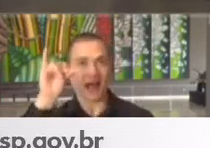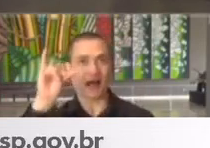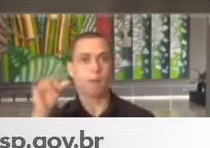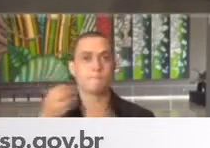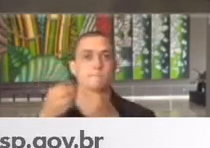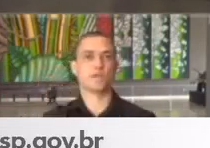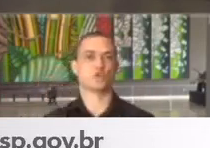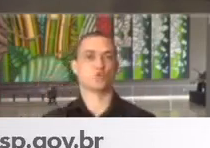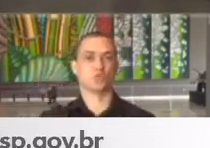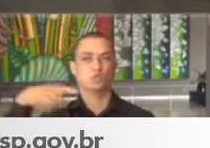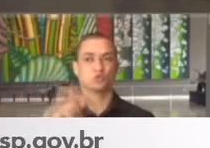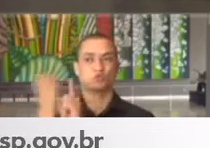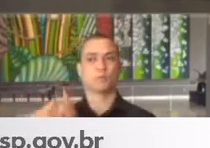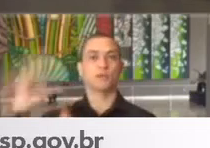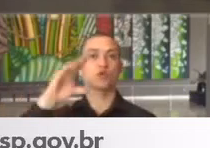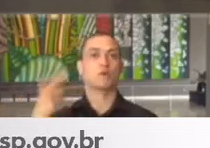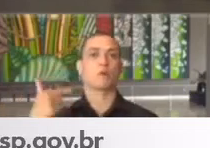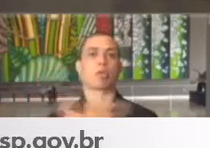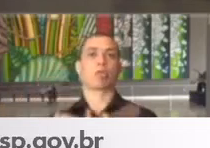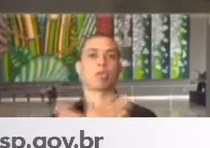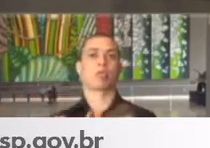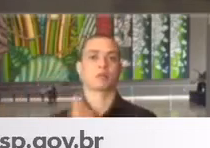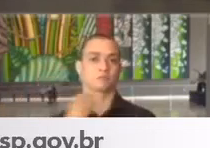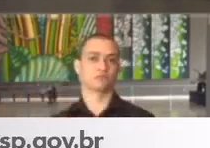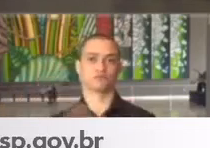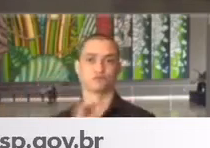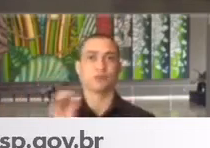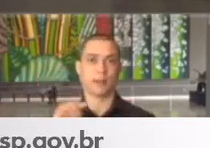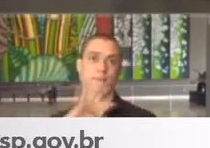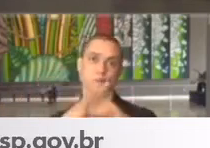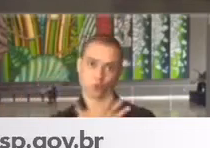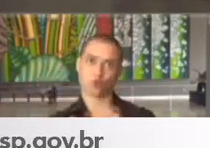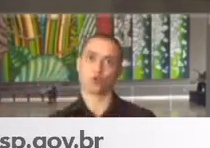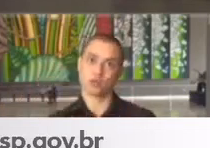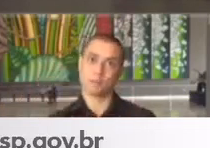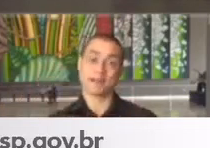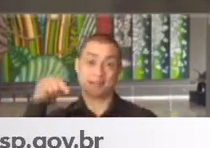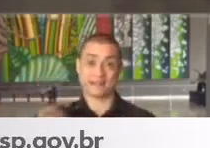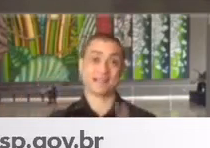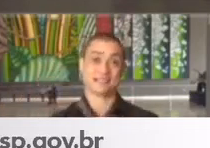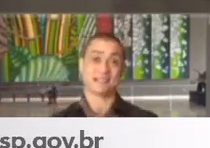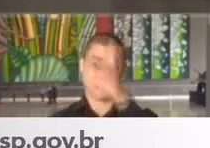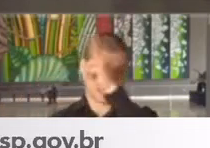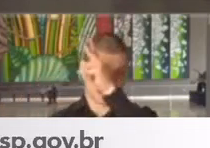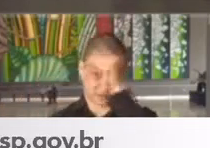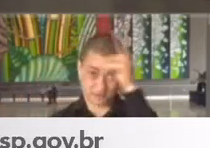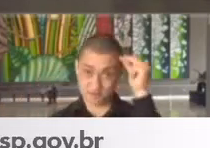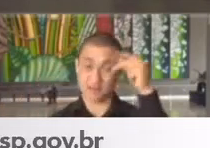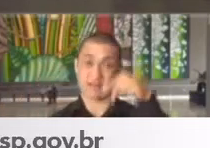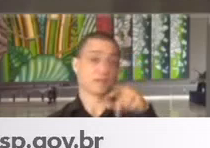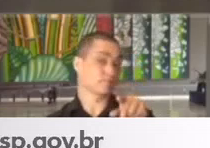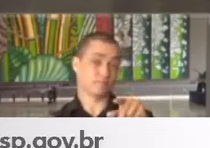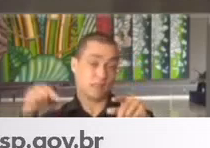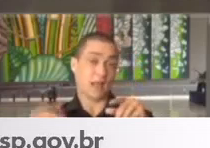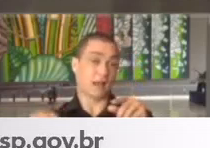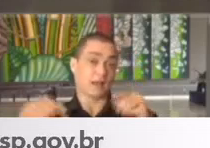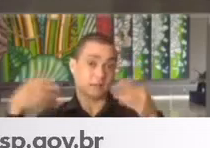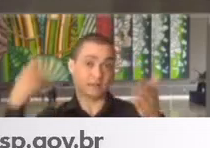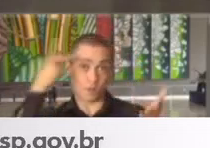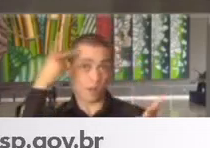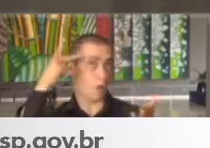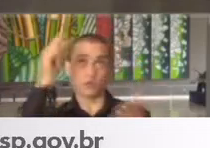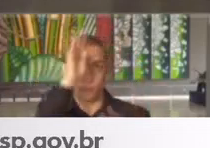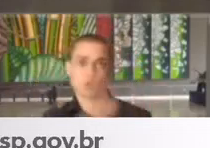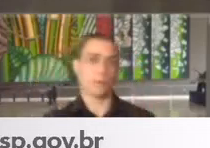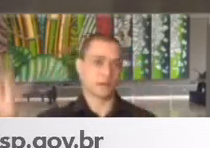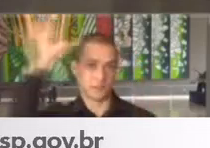prejuízo social que o coronavírus está trazendo também à cidade de São Paulo, ao Estado, ao país. Então, a gente espera, com a maior